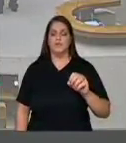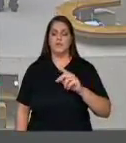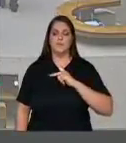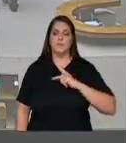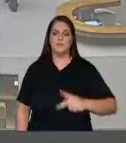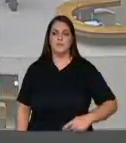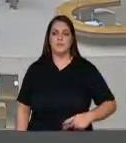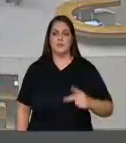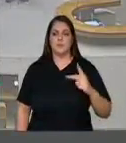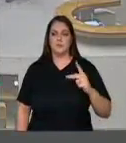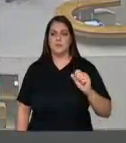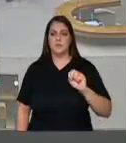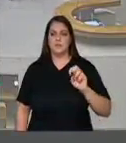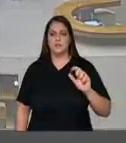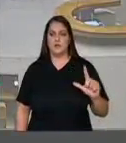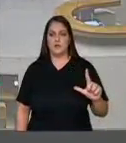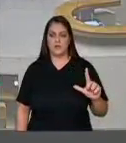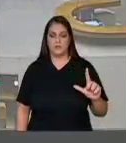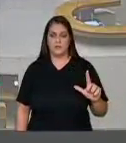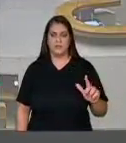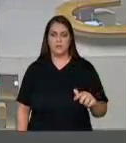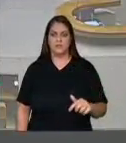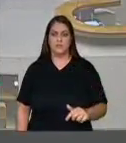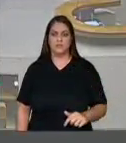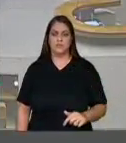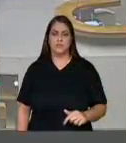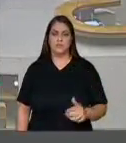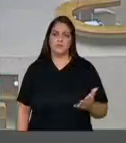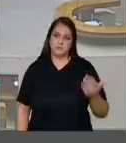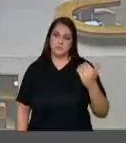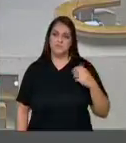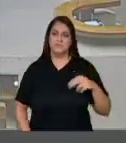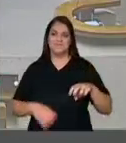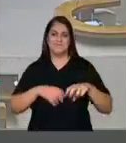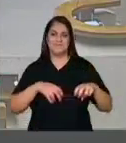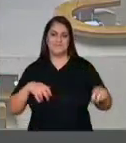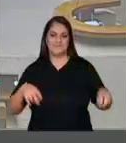do PSOL, para ocupar esta mesa.